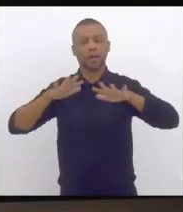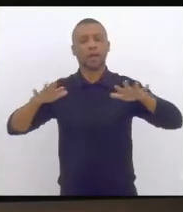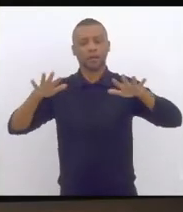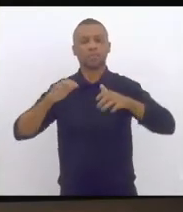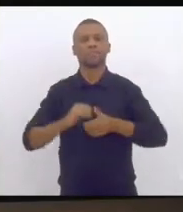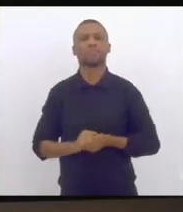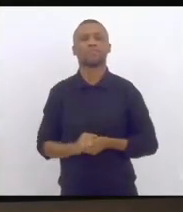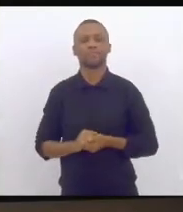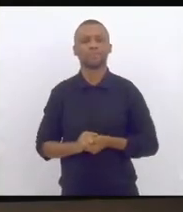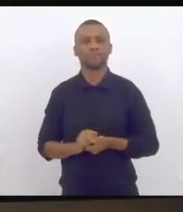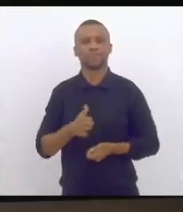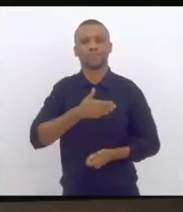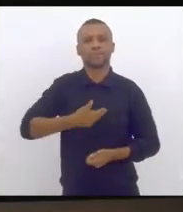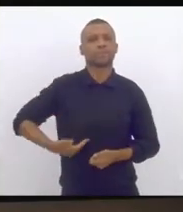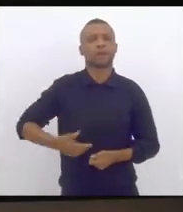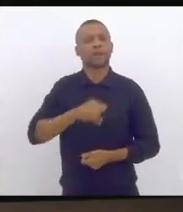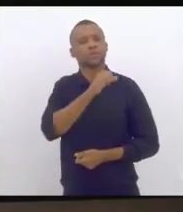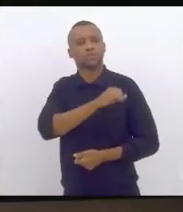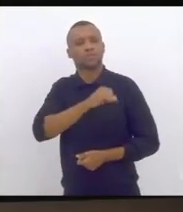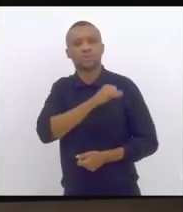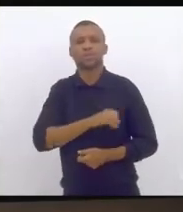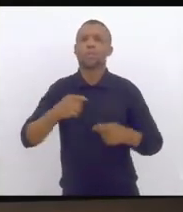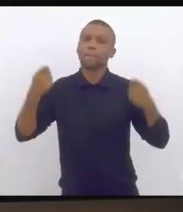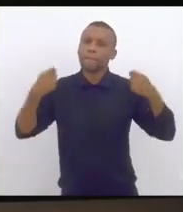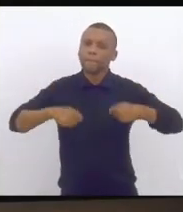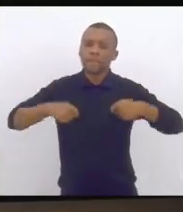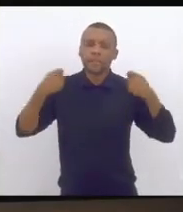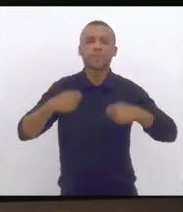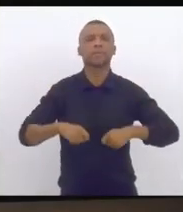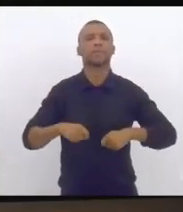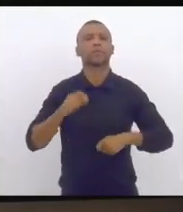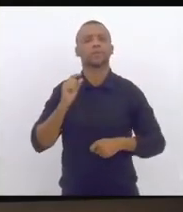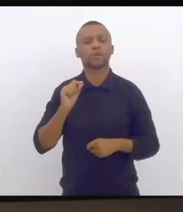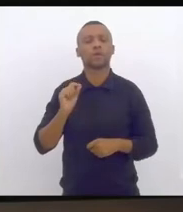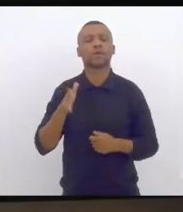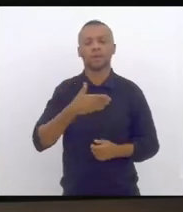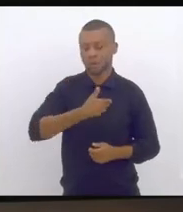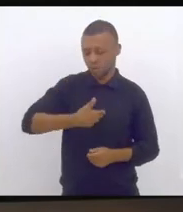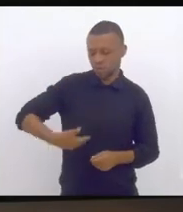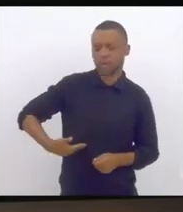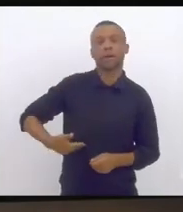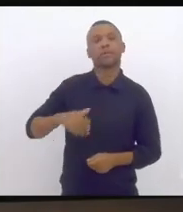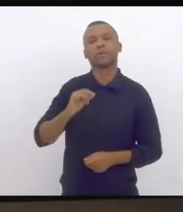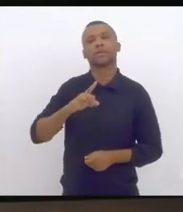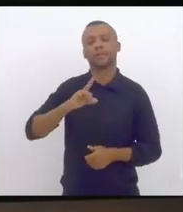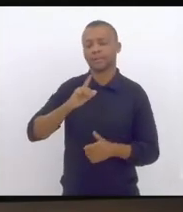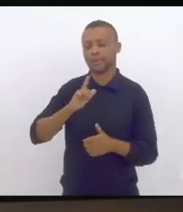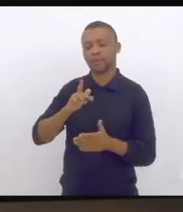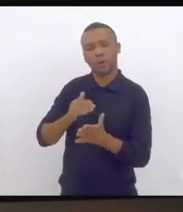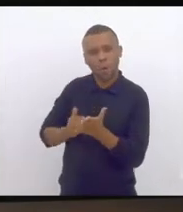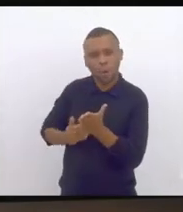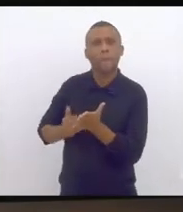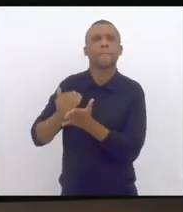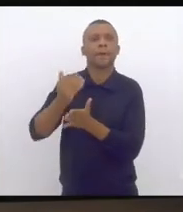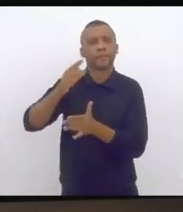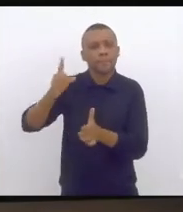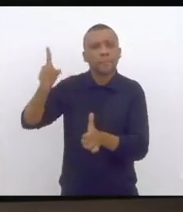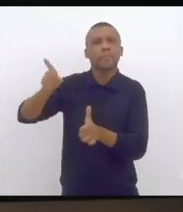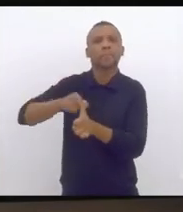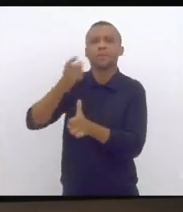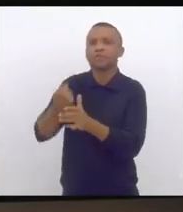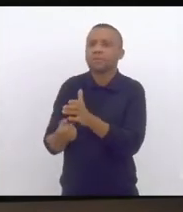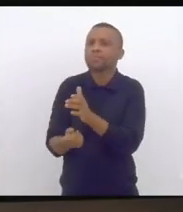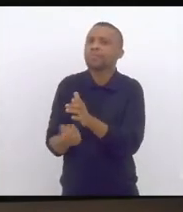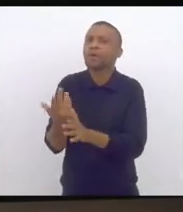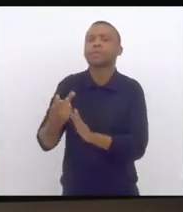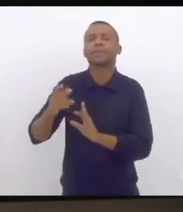o Estado do Rio de Janeiro precisa ser um Estado que saia na frente com a implementação